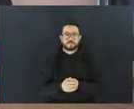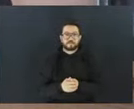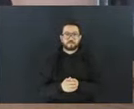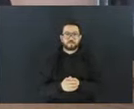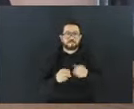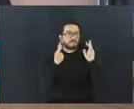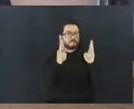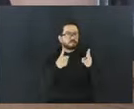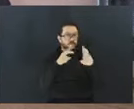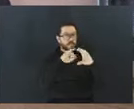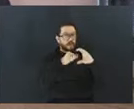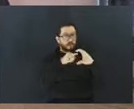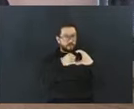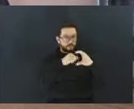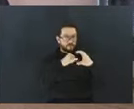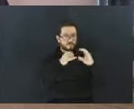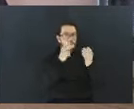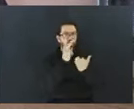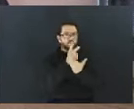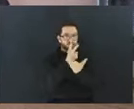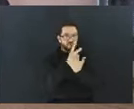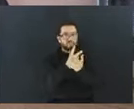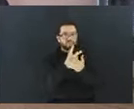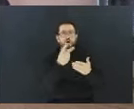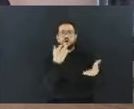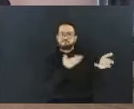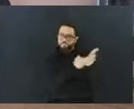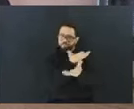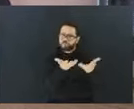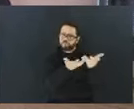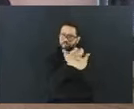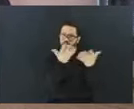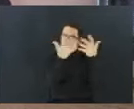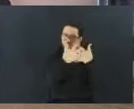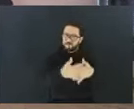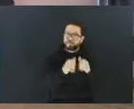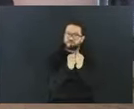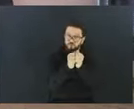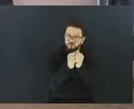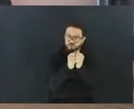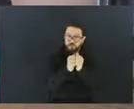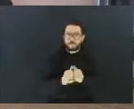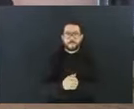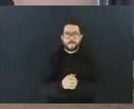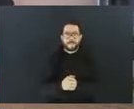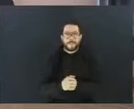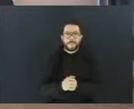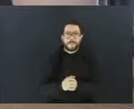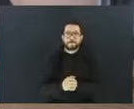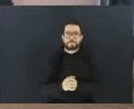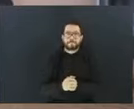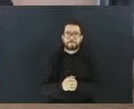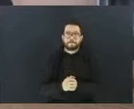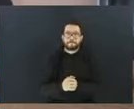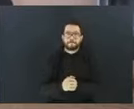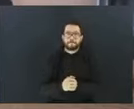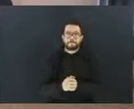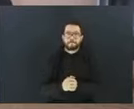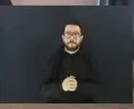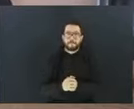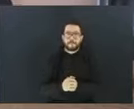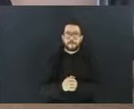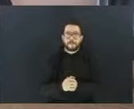vizinhos solidários lá e tem funcionado, né? Como que a polícia vê hoje. E também sabemos que a segurança pública é prerrogativa do Estado, mas que